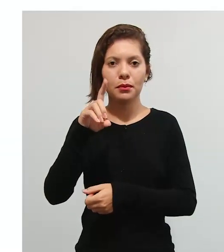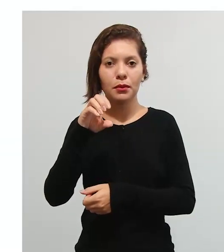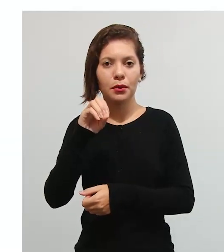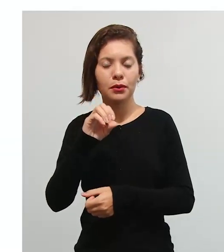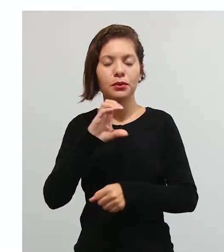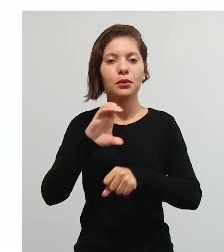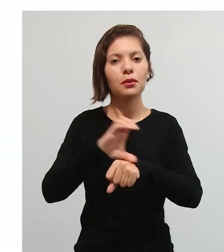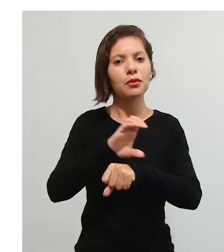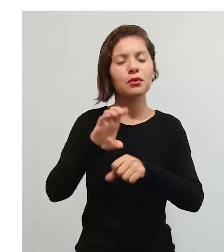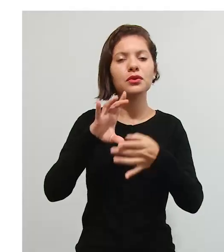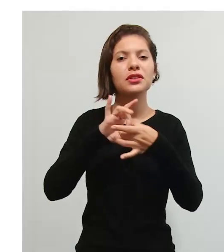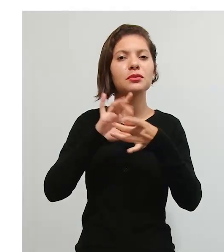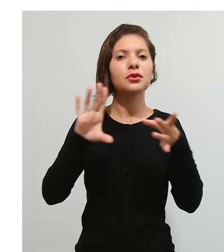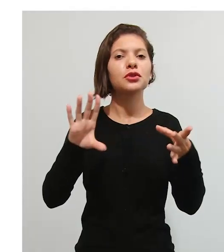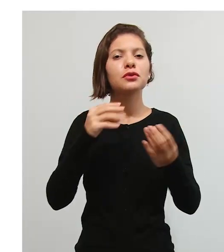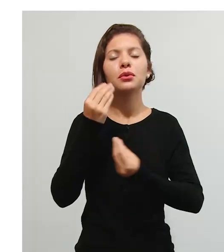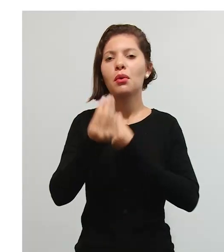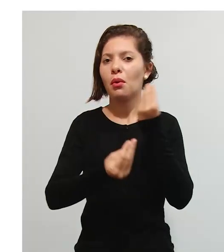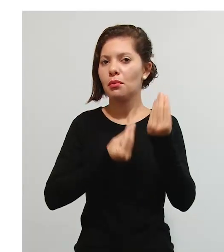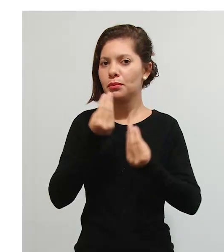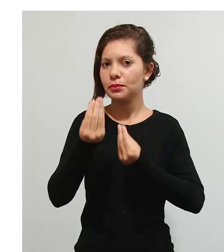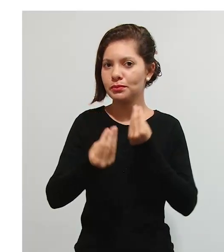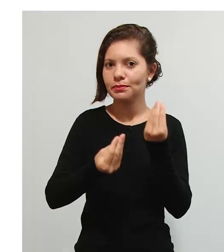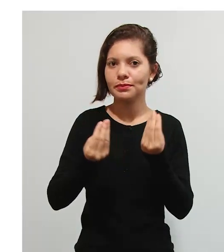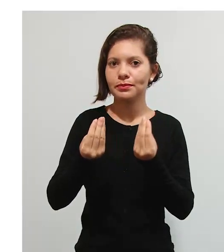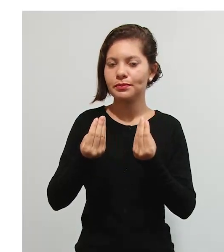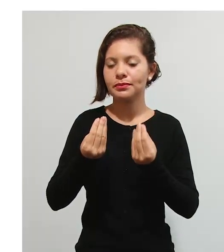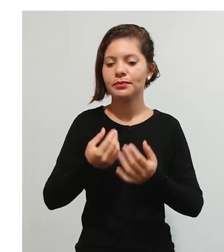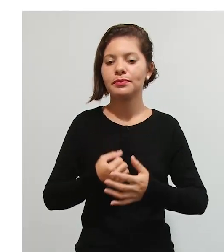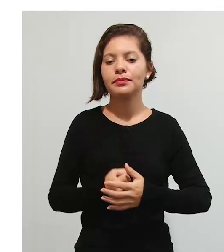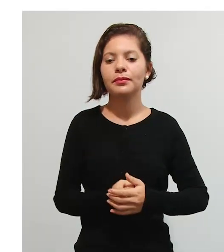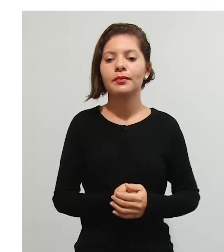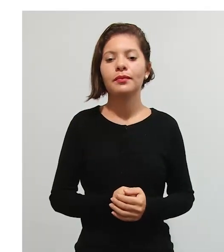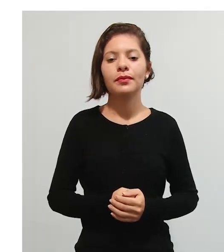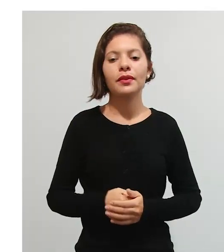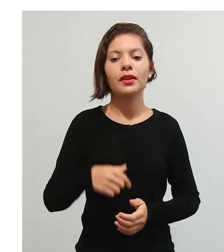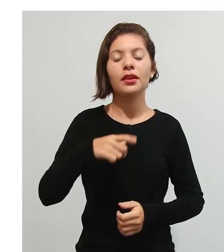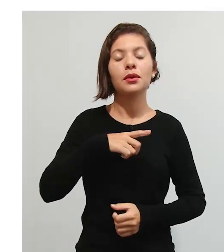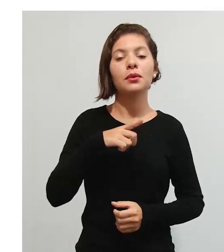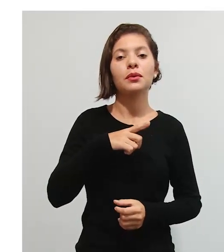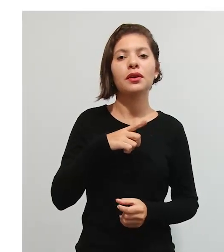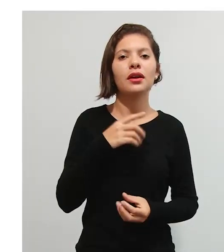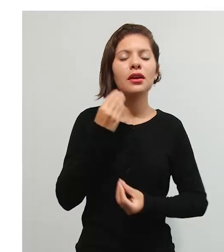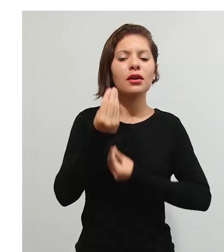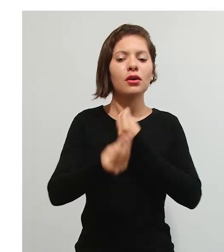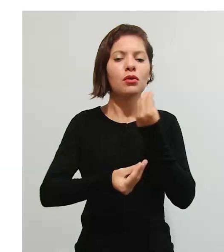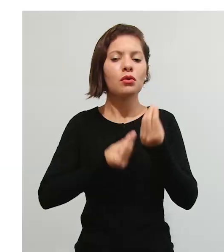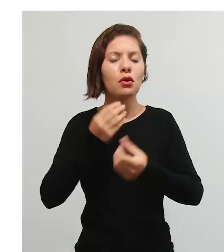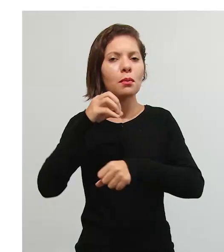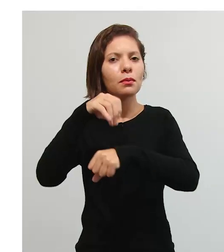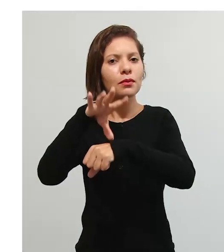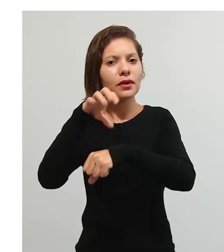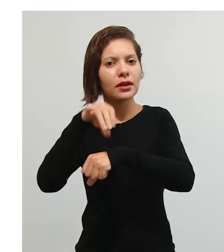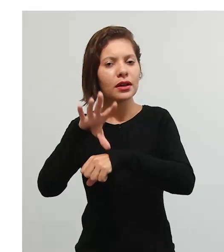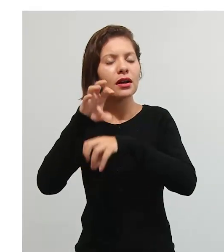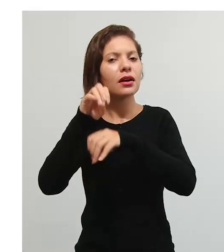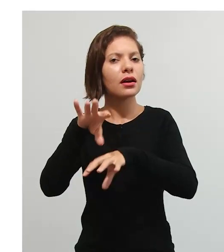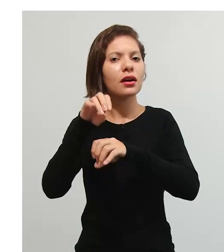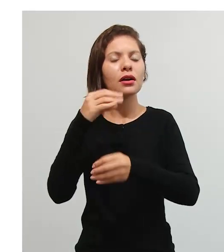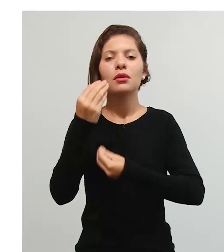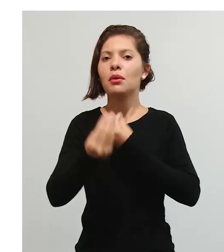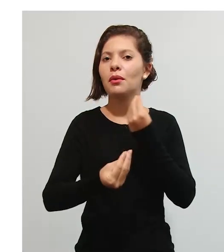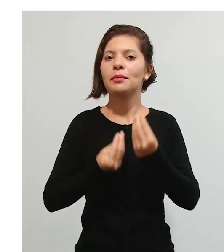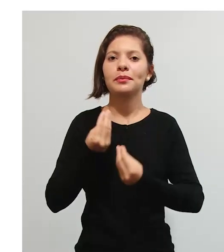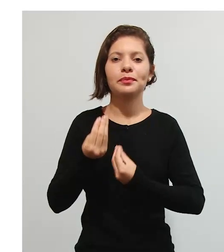modo como um curso é disponibilizado aos alunos. Isso envolve os canais utilizados para promover